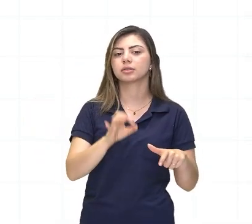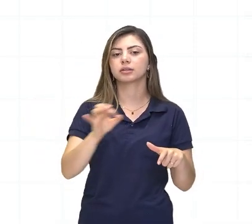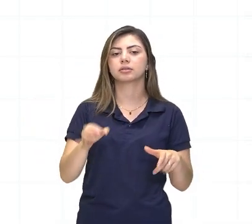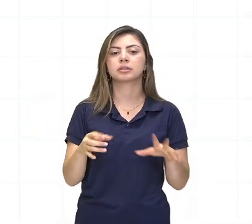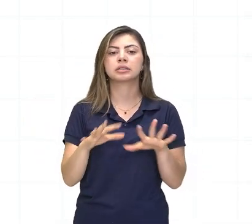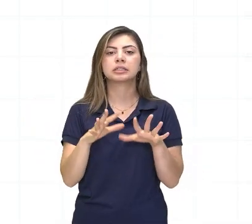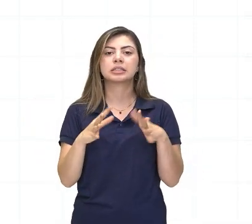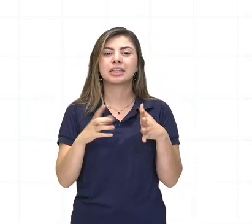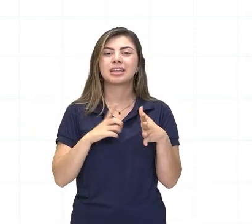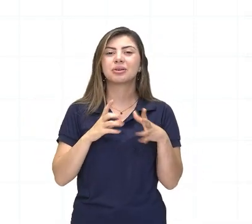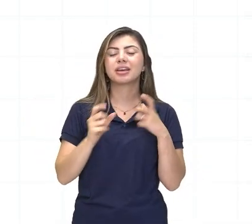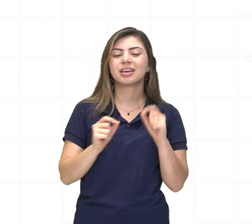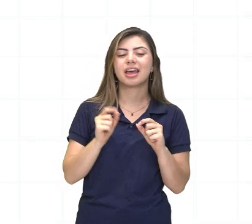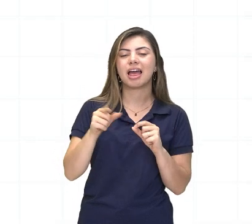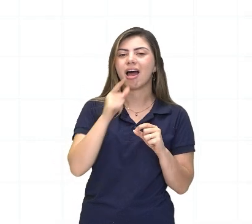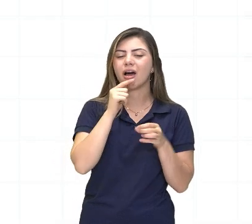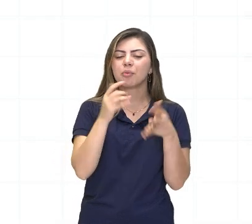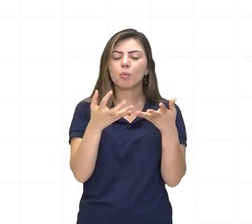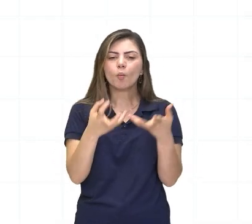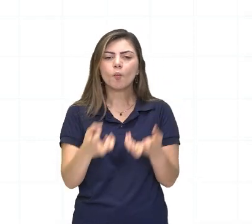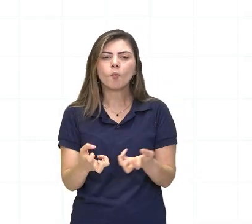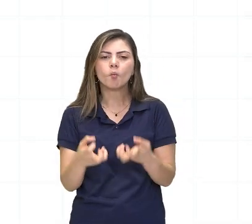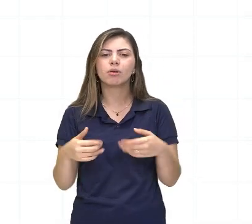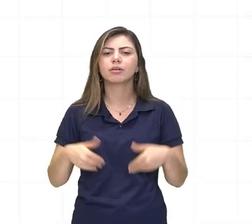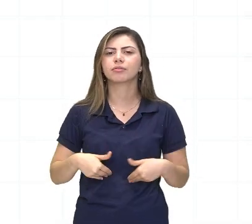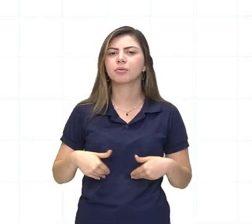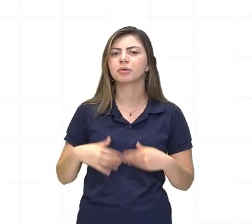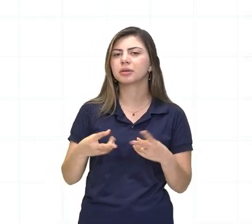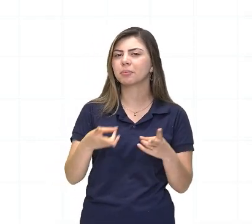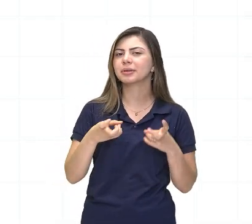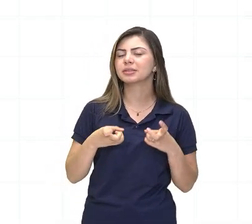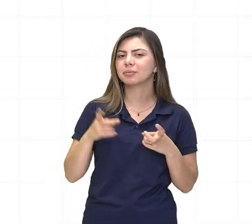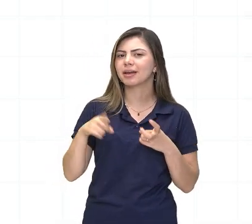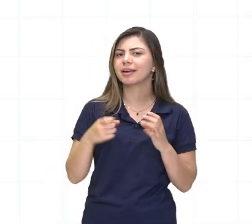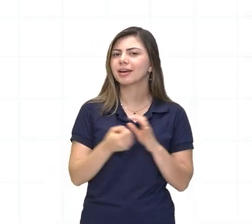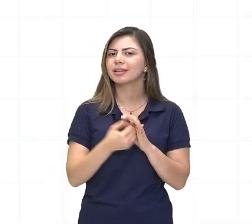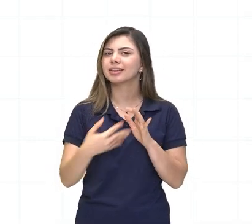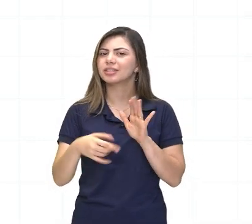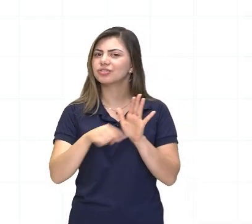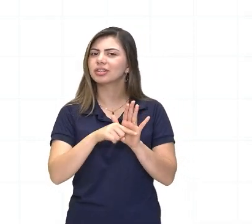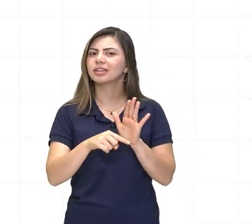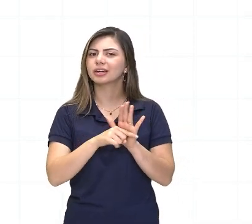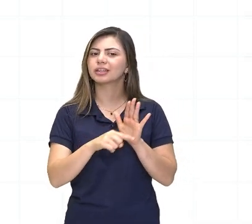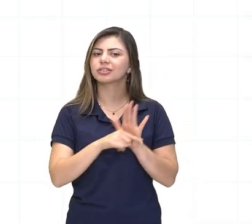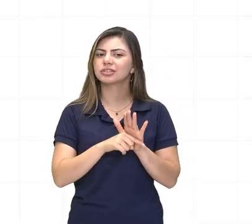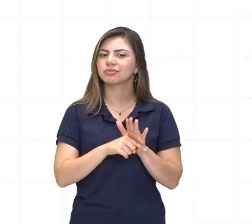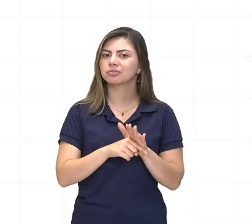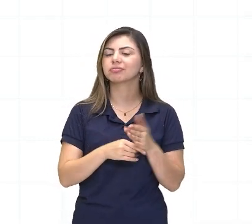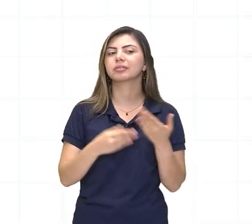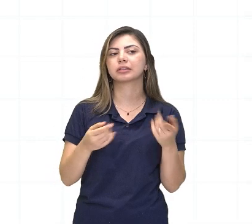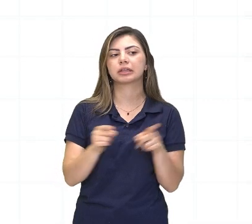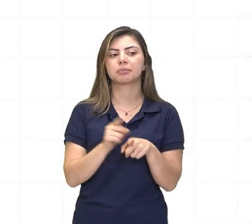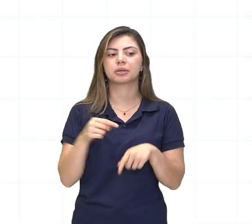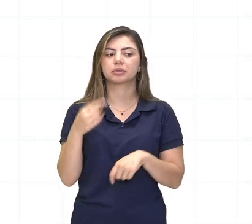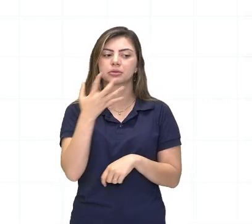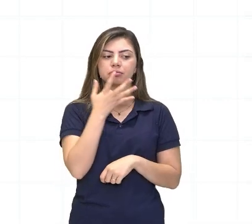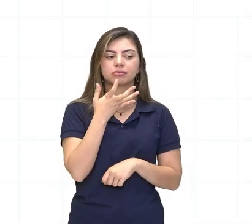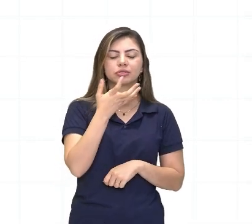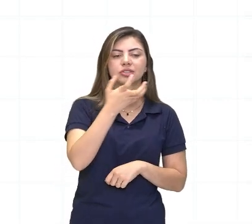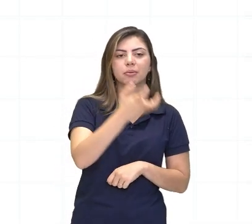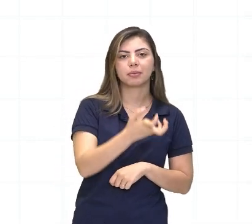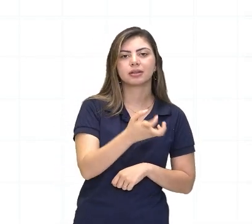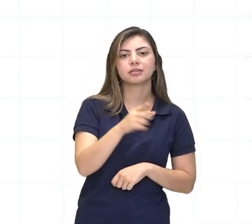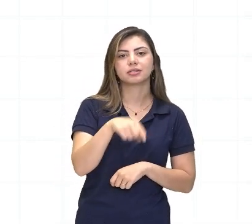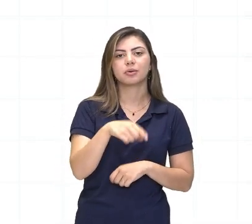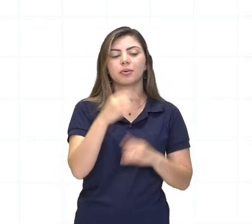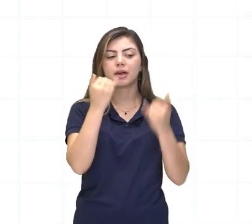dois pontos, para trazer esses elementos, percebam que são elementos negativos. Também para já chamar a atenção do leitor para a